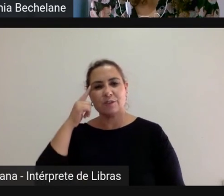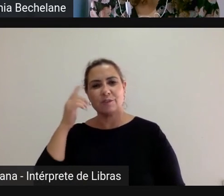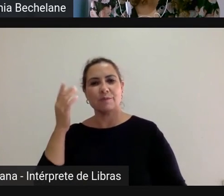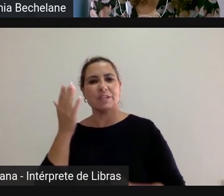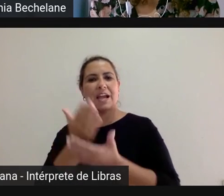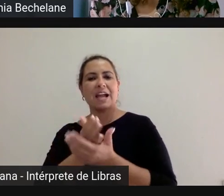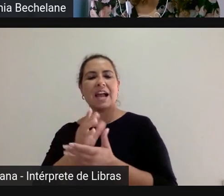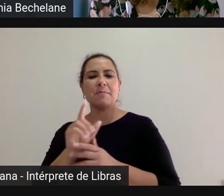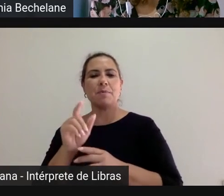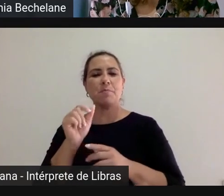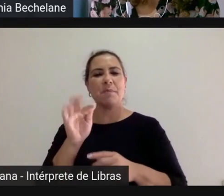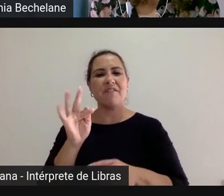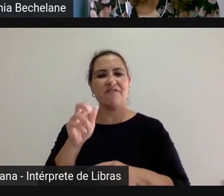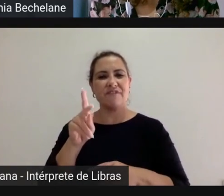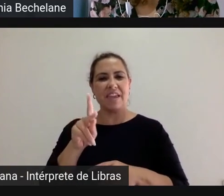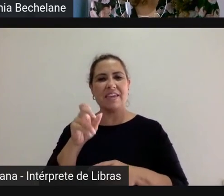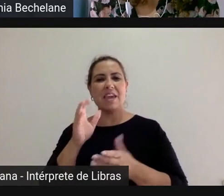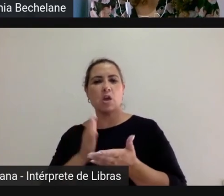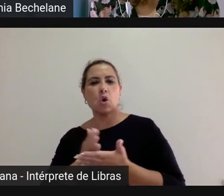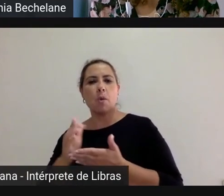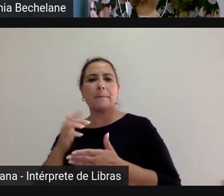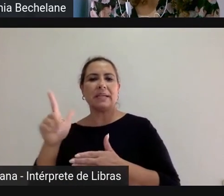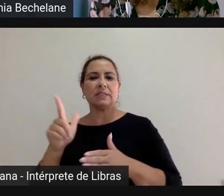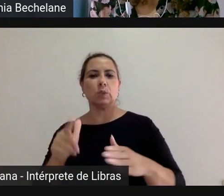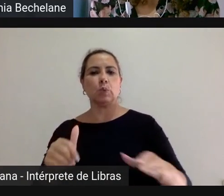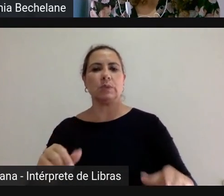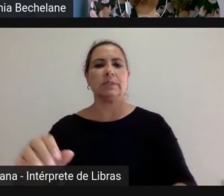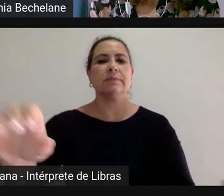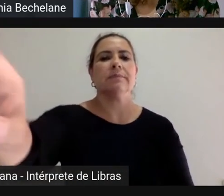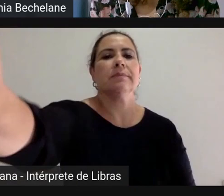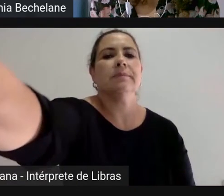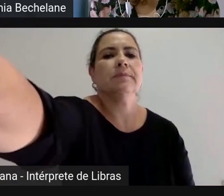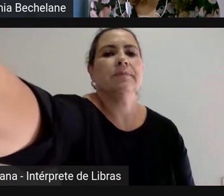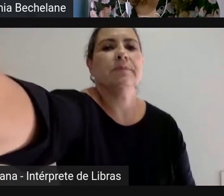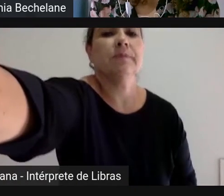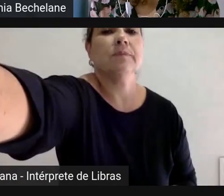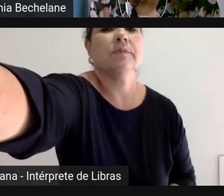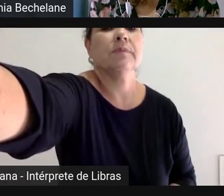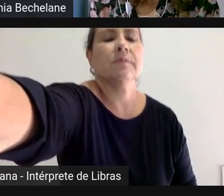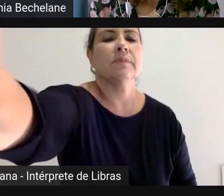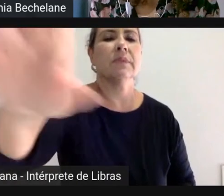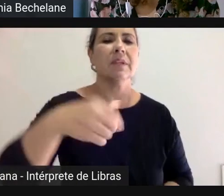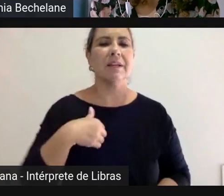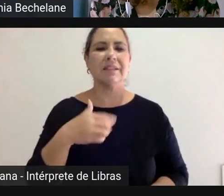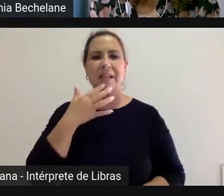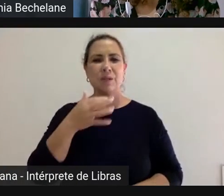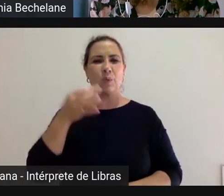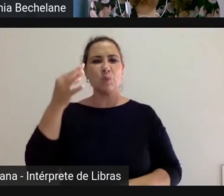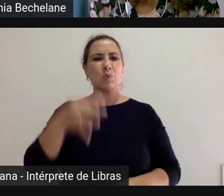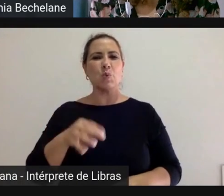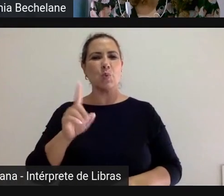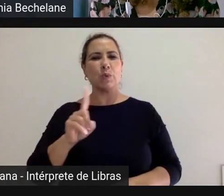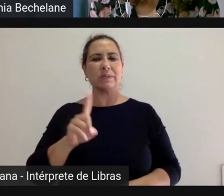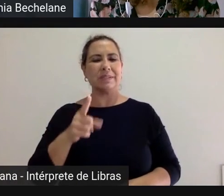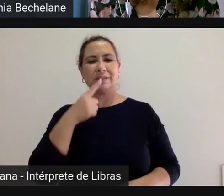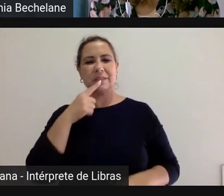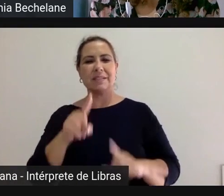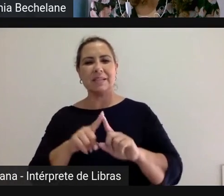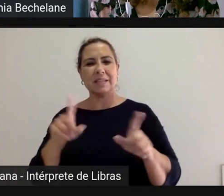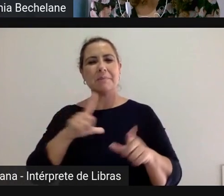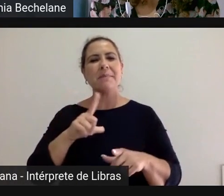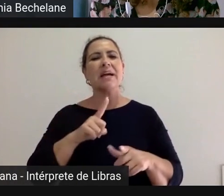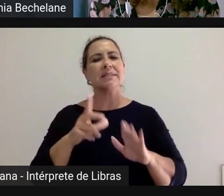e parece um vai e vem sem fim. Eu não tenho certeza, mas eu acho que já tem até